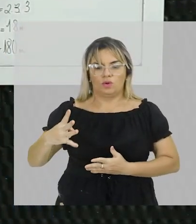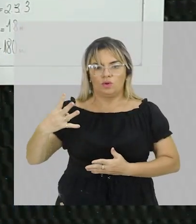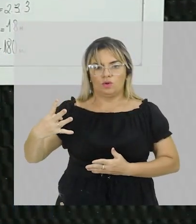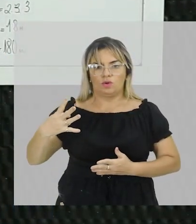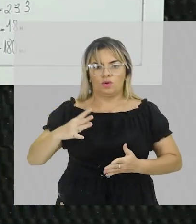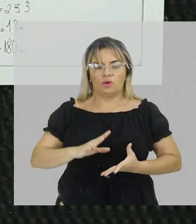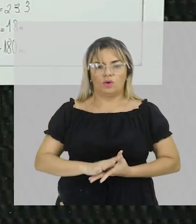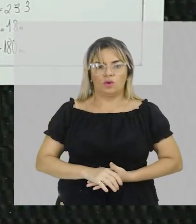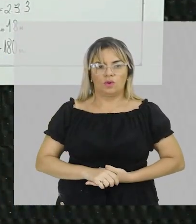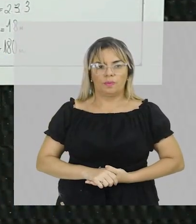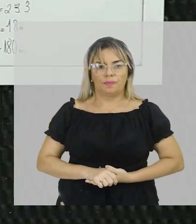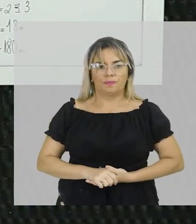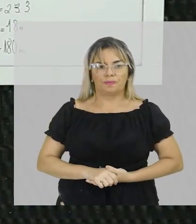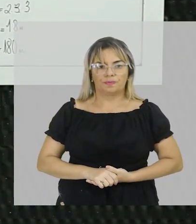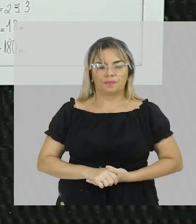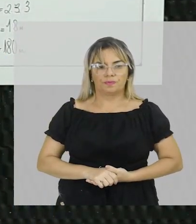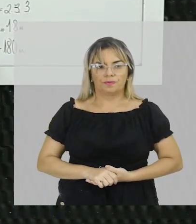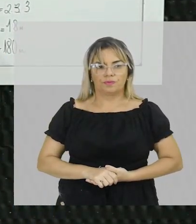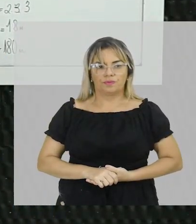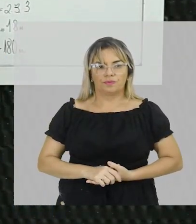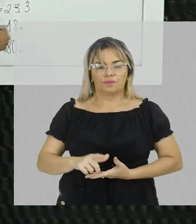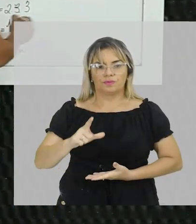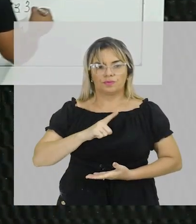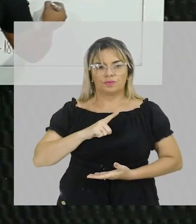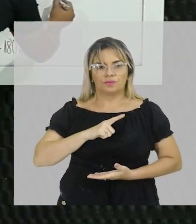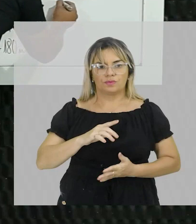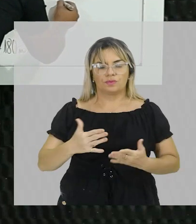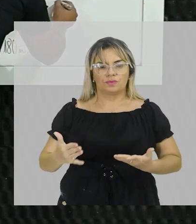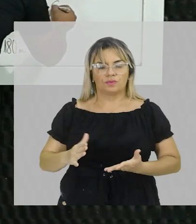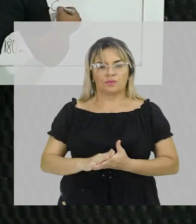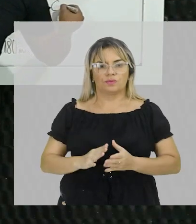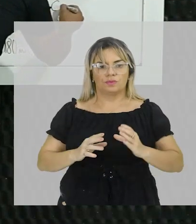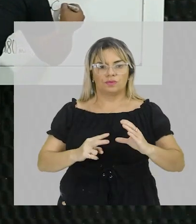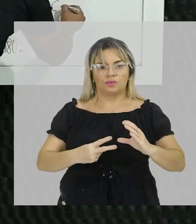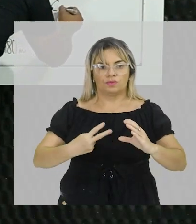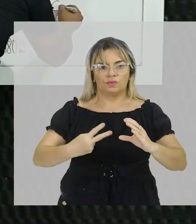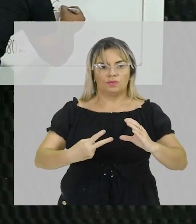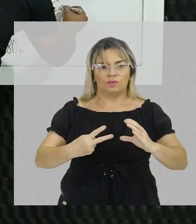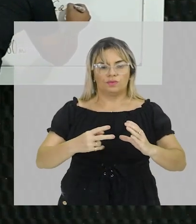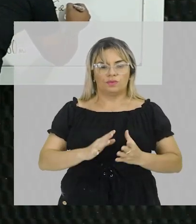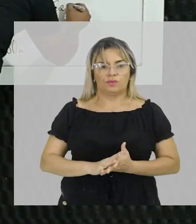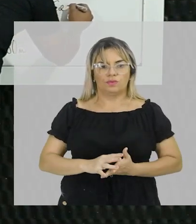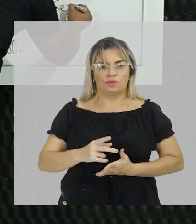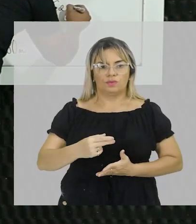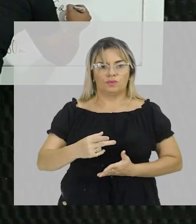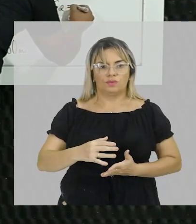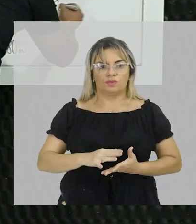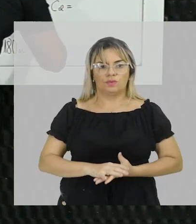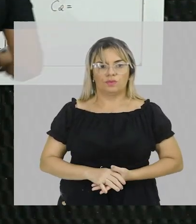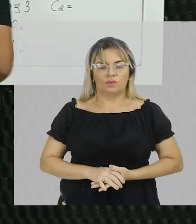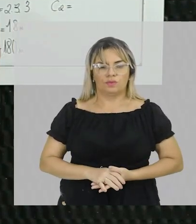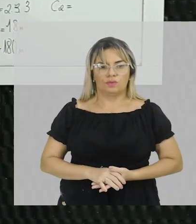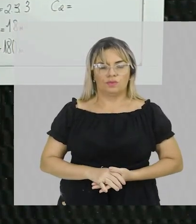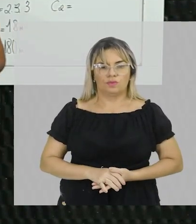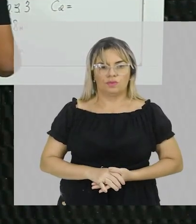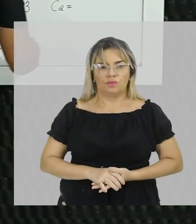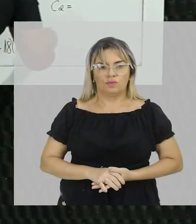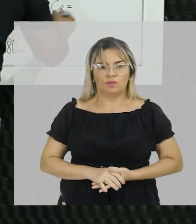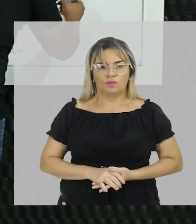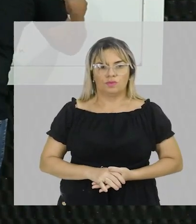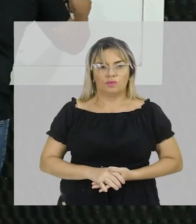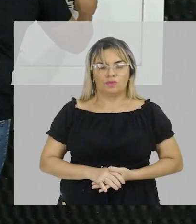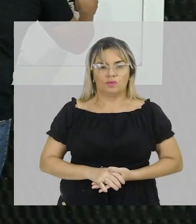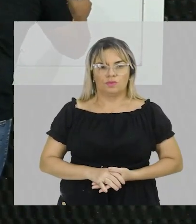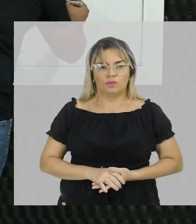turminha? Então, você vai ter que o comprimento 2 vai ser igual